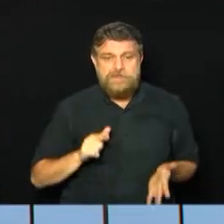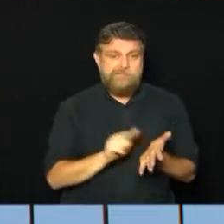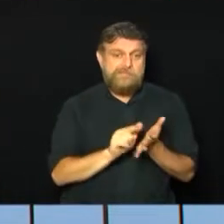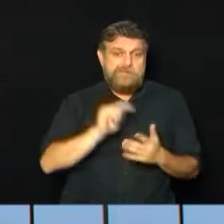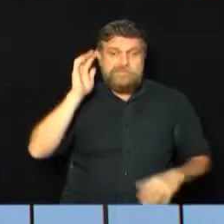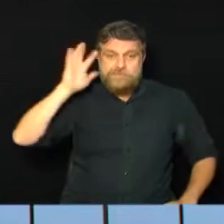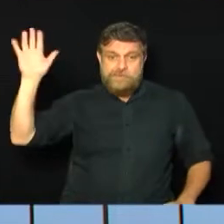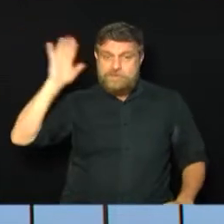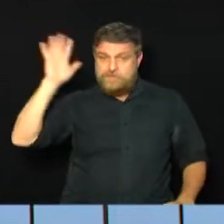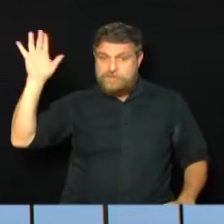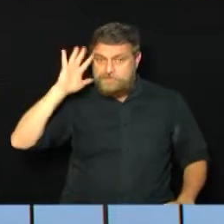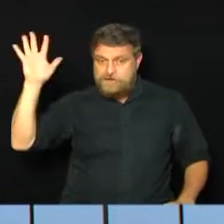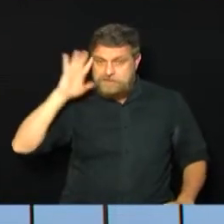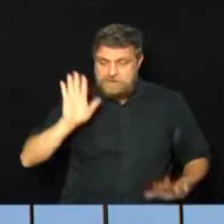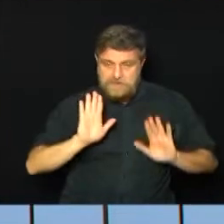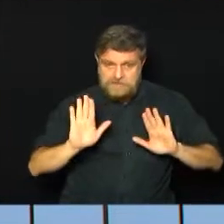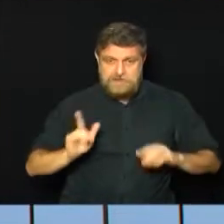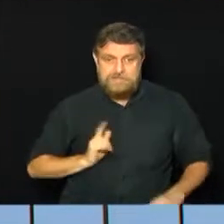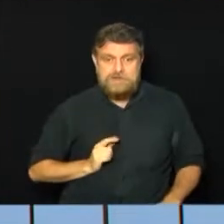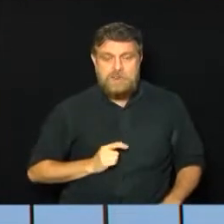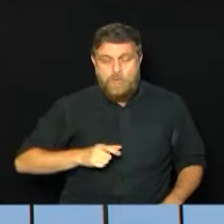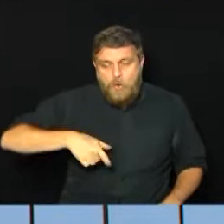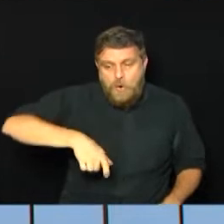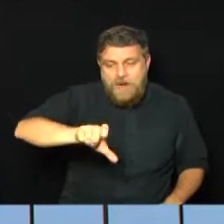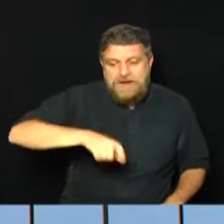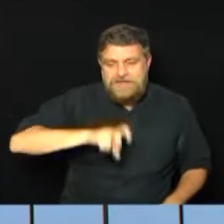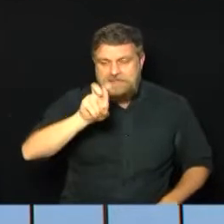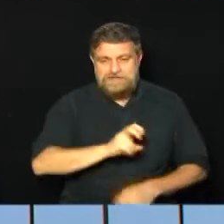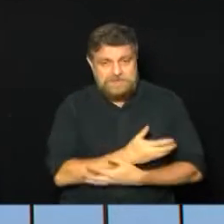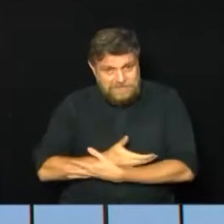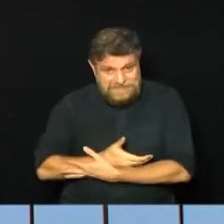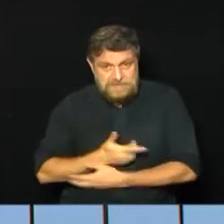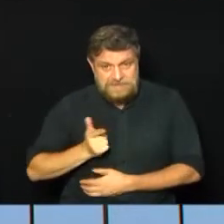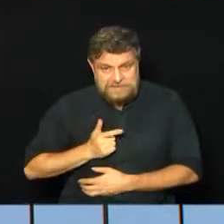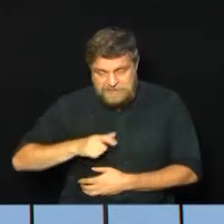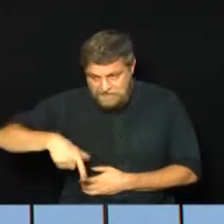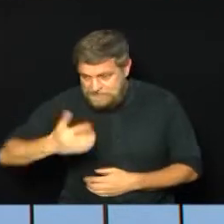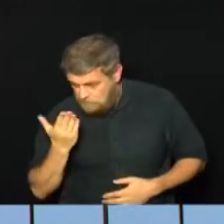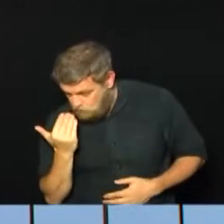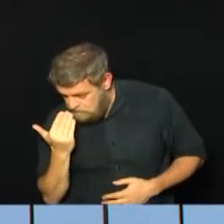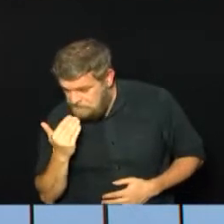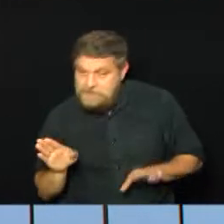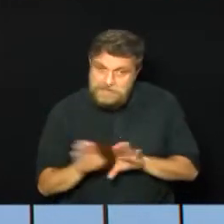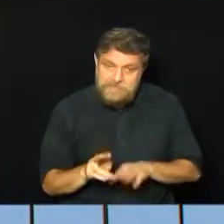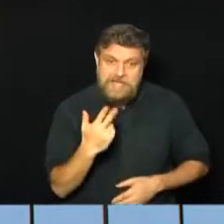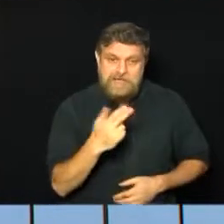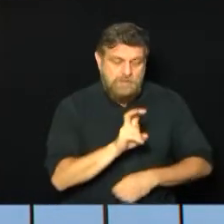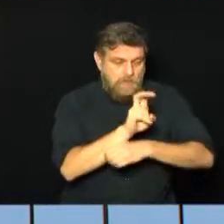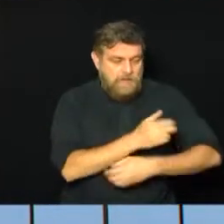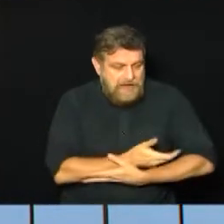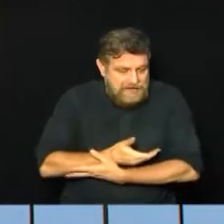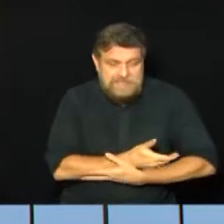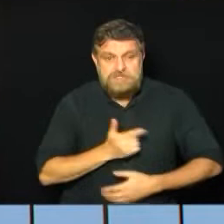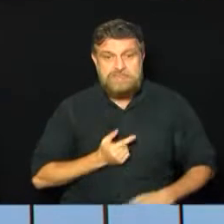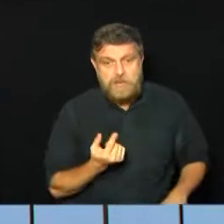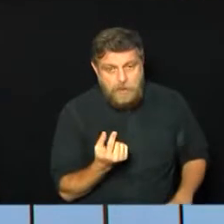esse projeto vem na ideia de você ter um cartão creche. Igual você tem um cartão Nutrir, você tem um cartão creche. Então, teria um valor